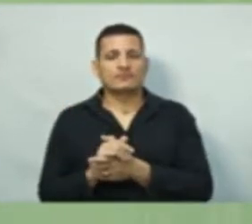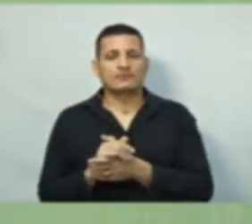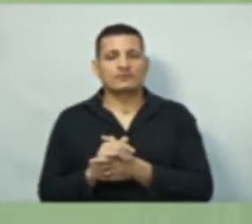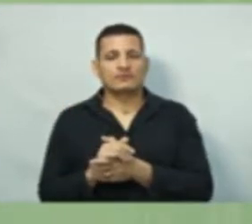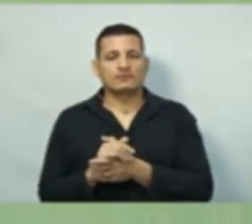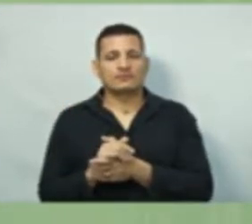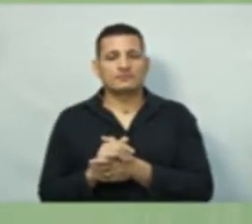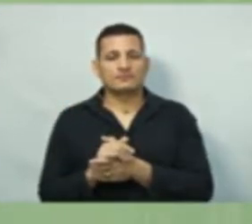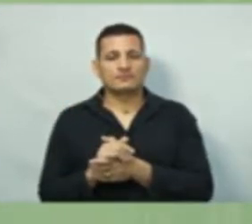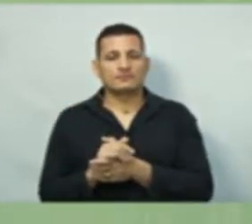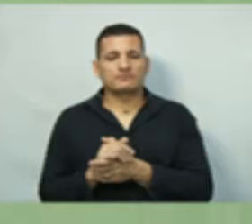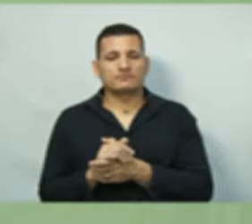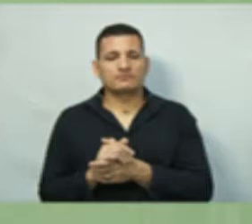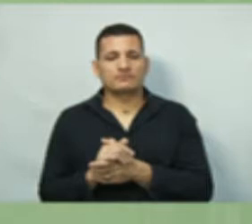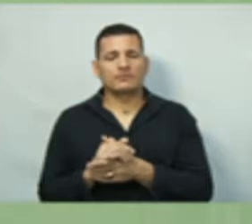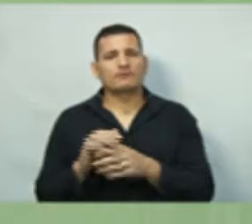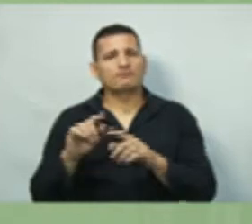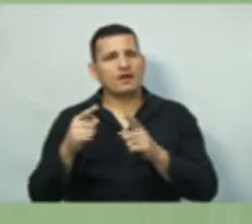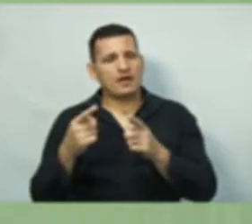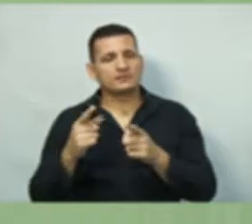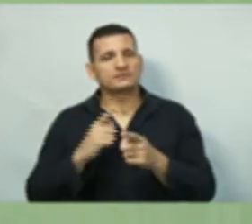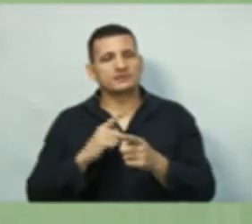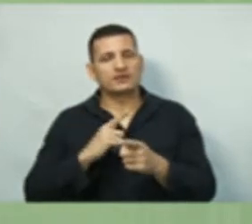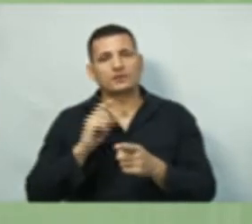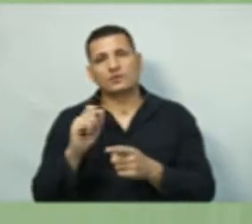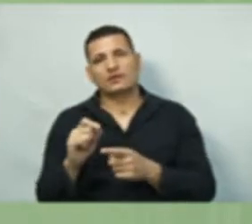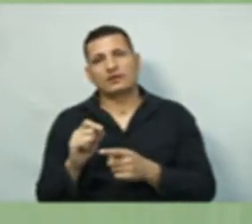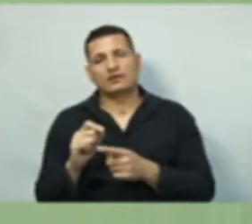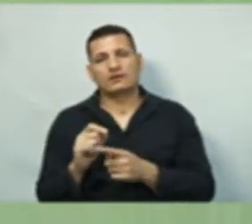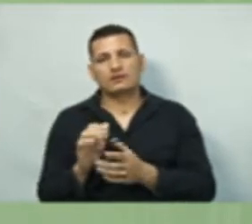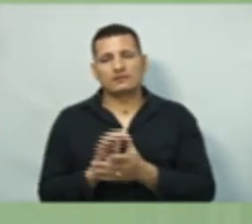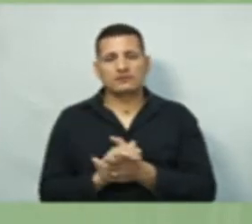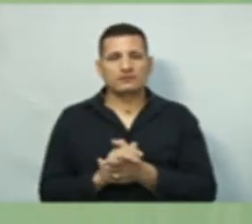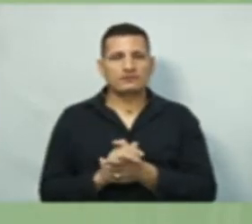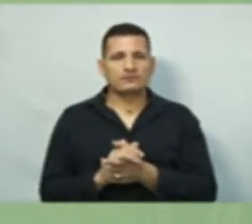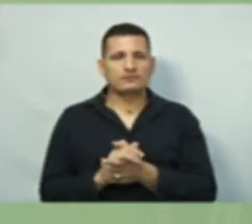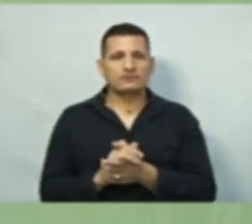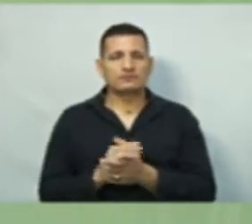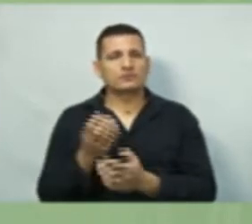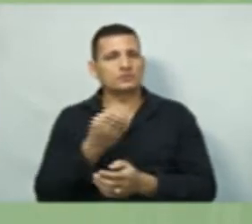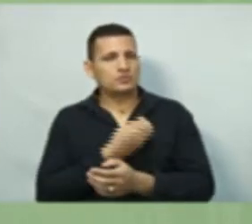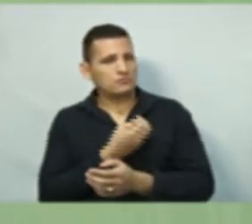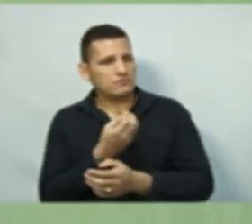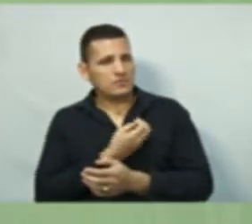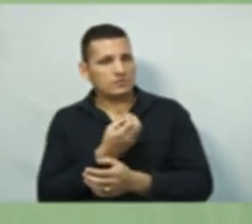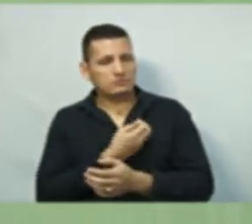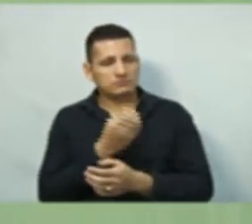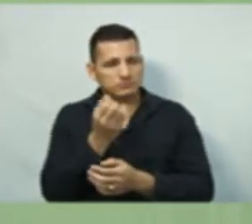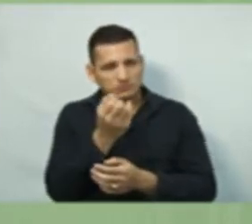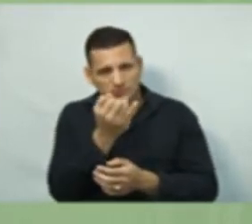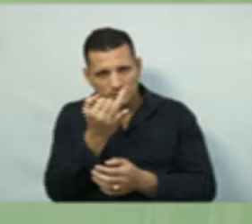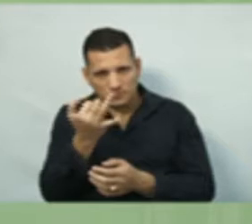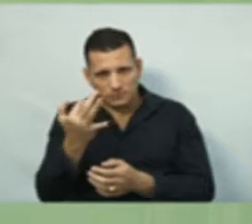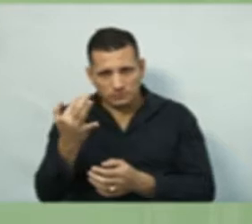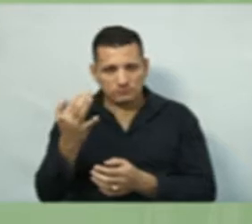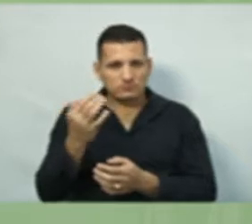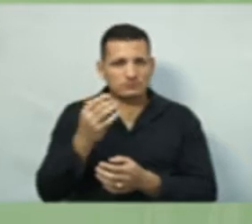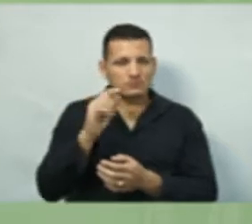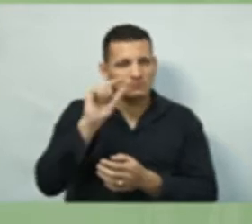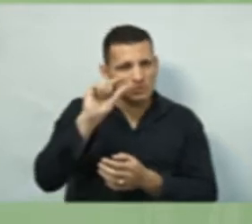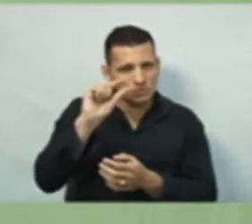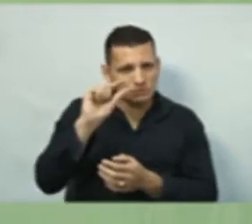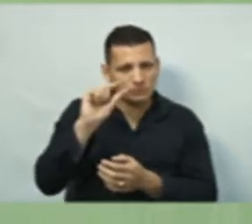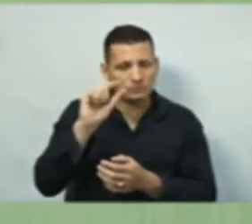número mínimo para iniciar. que é de